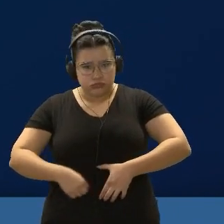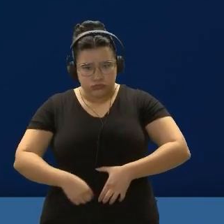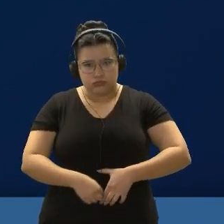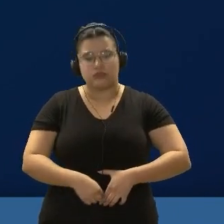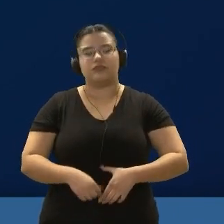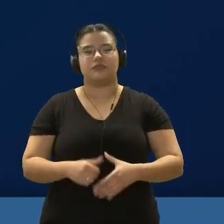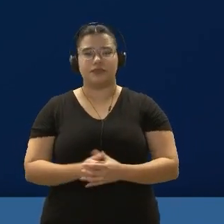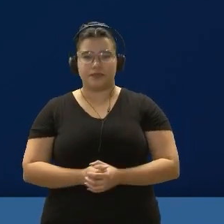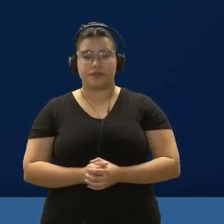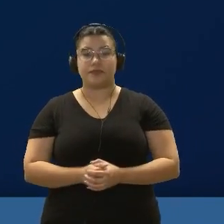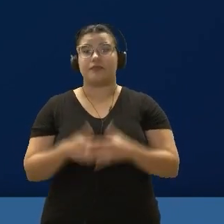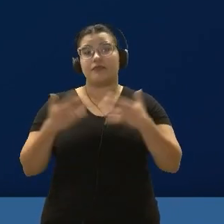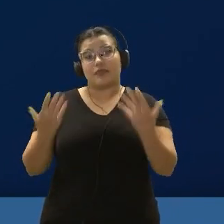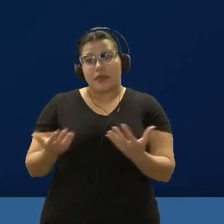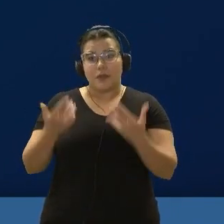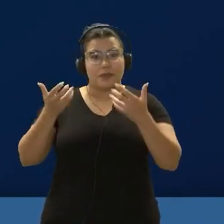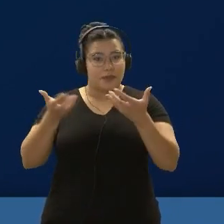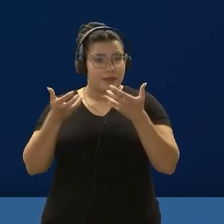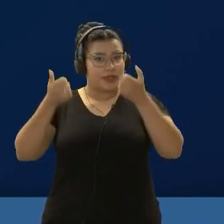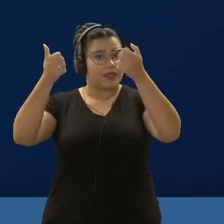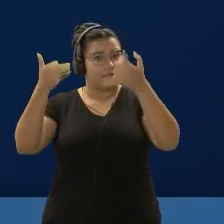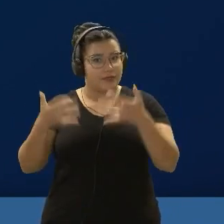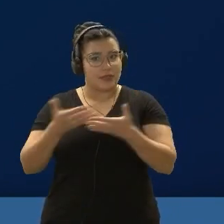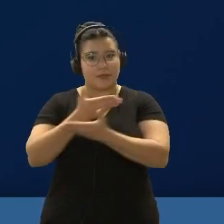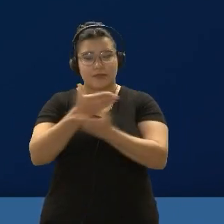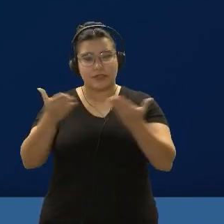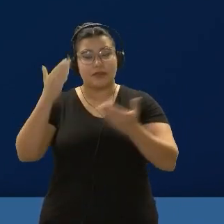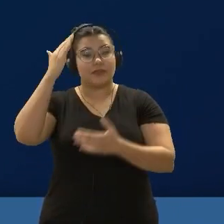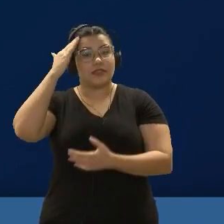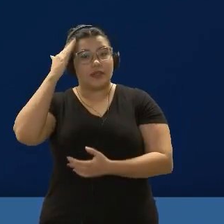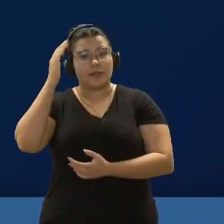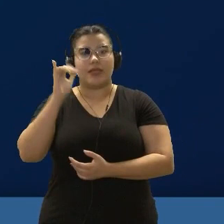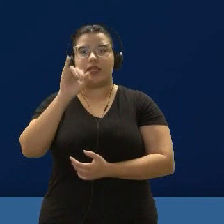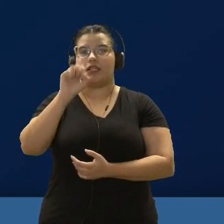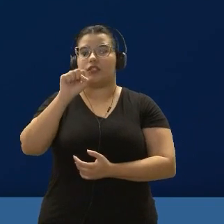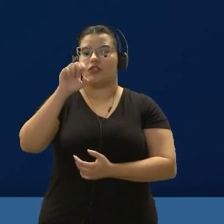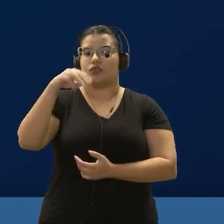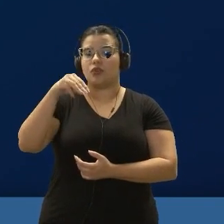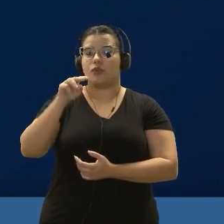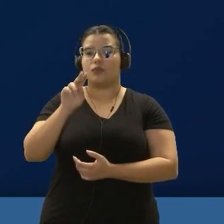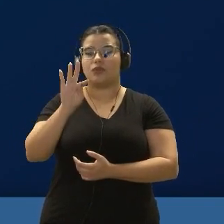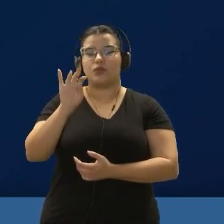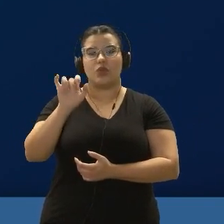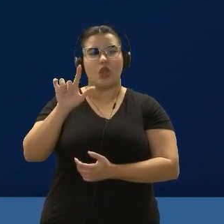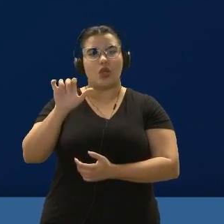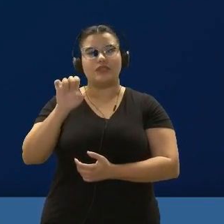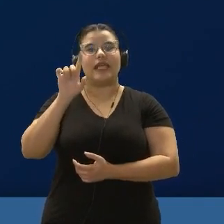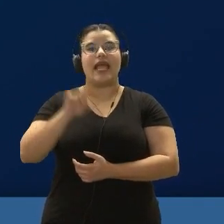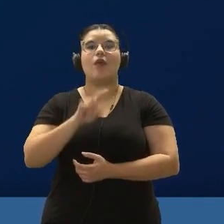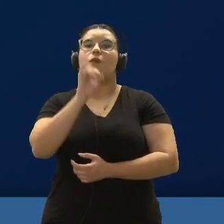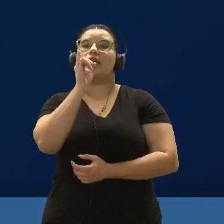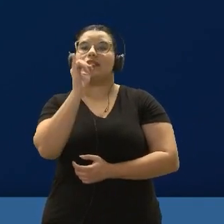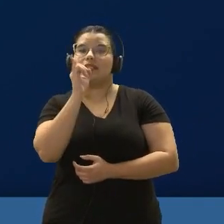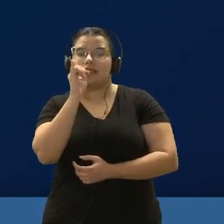cardiovascular. Então eu queria começar a explicar para vocês um pouco sobre a isomaltulose, que ela é um exemplo de carboidrato de lenta absorção,